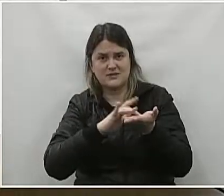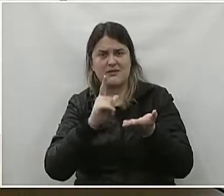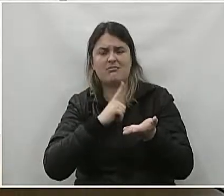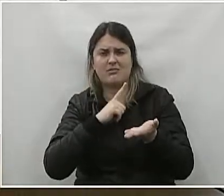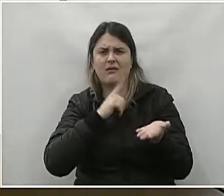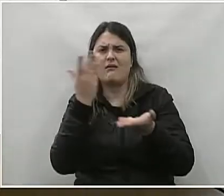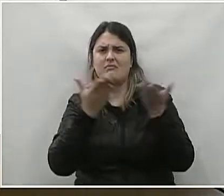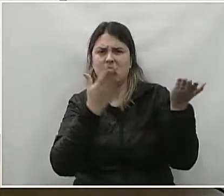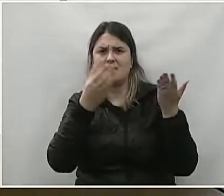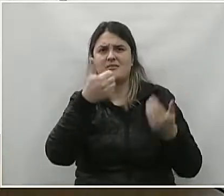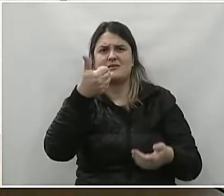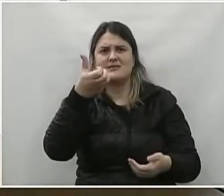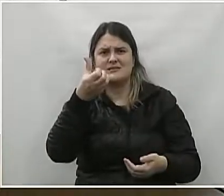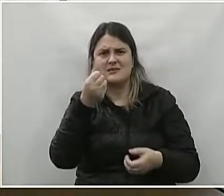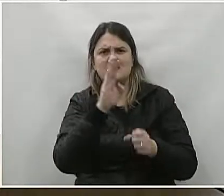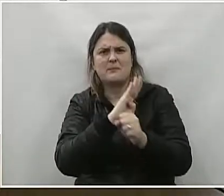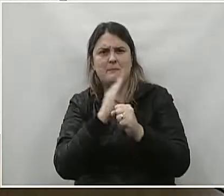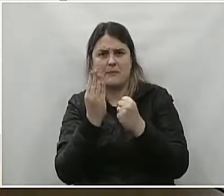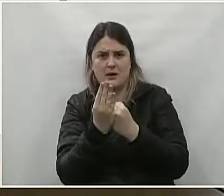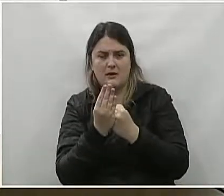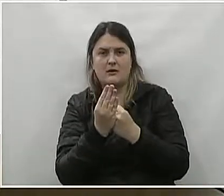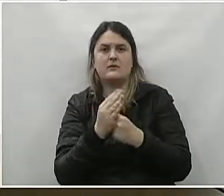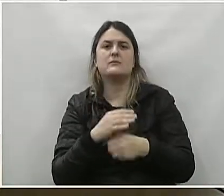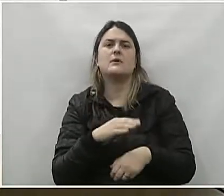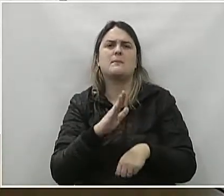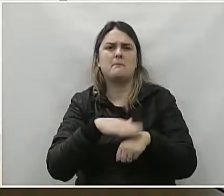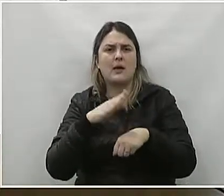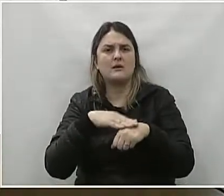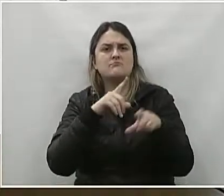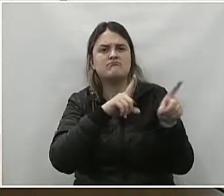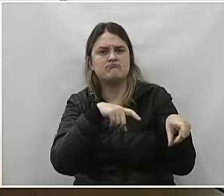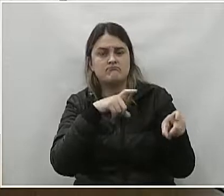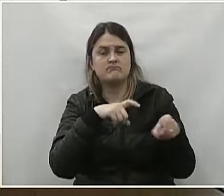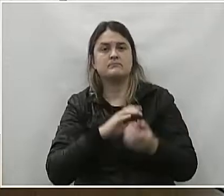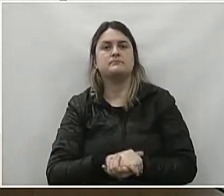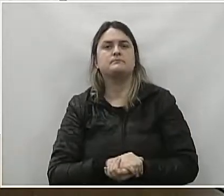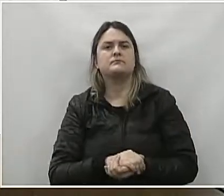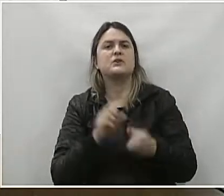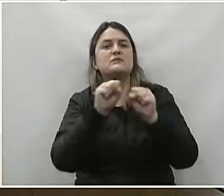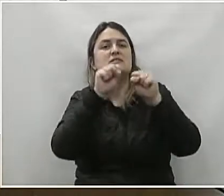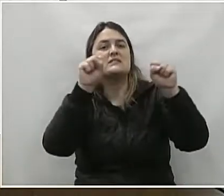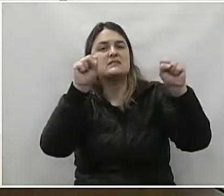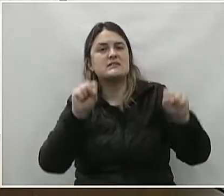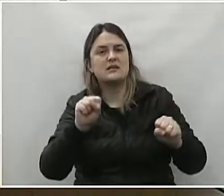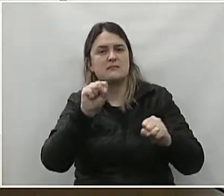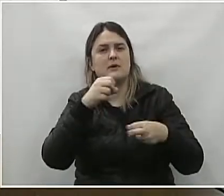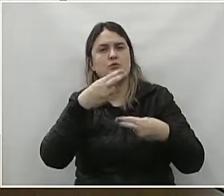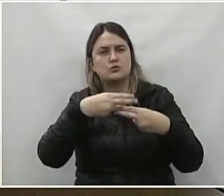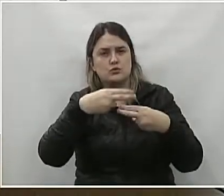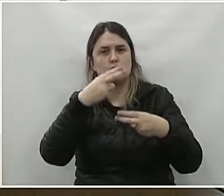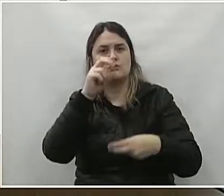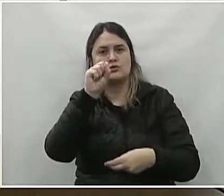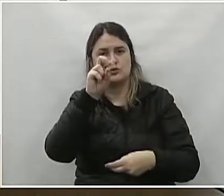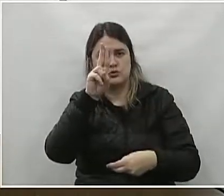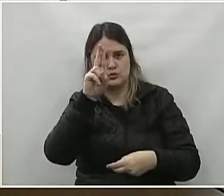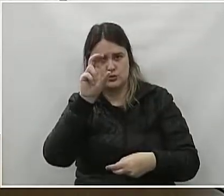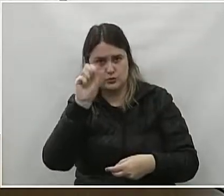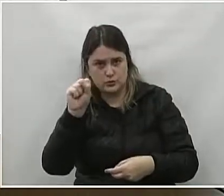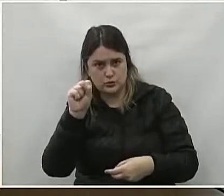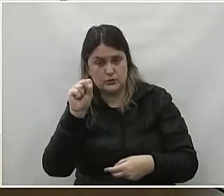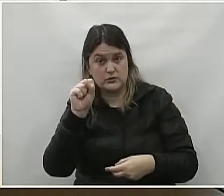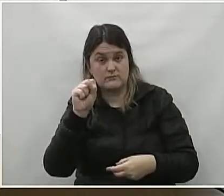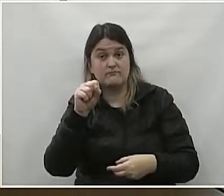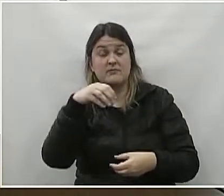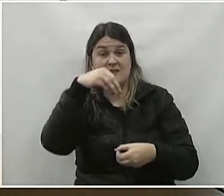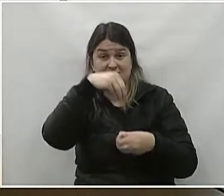16 bairros do interiores, mais 16 interiores. O nosso sistema, ele é o SUAS, o Sistema Único de Assistência Social,